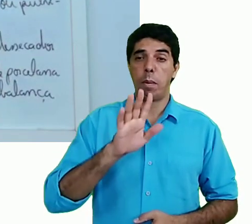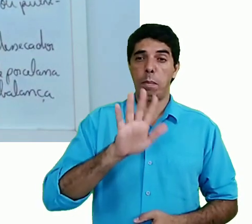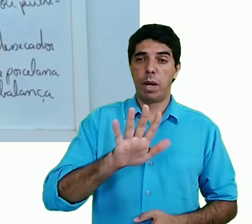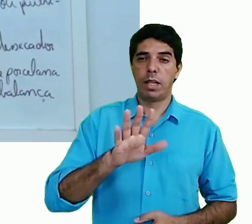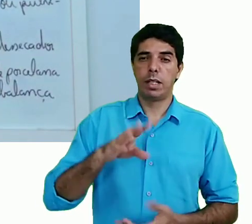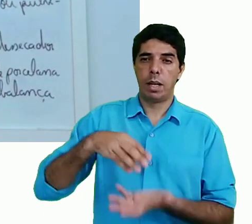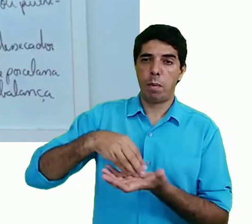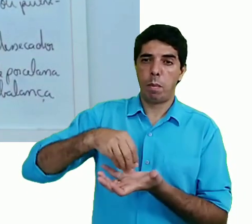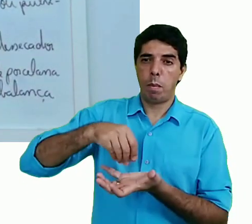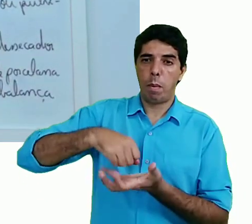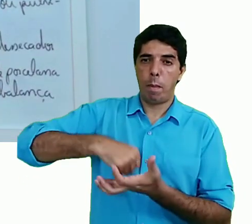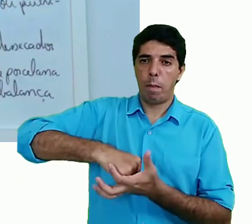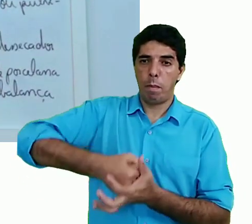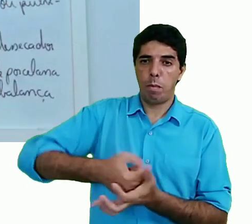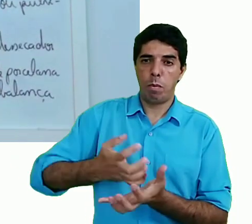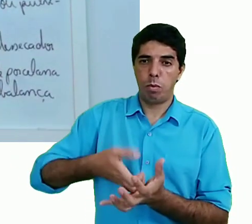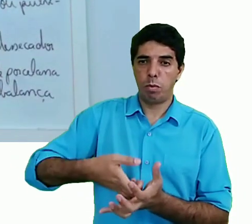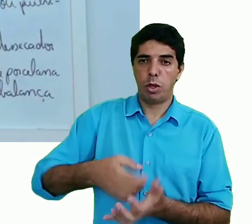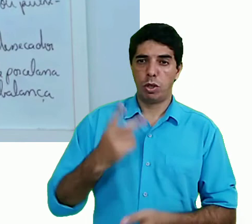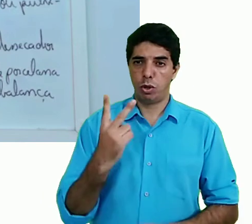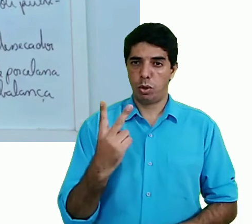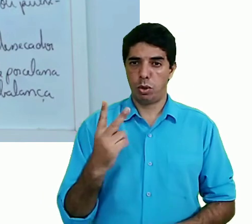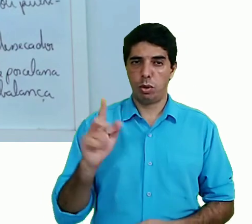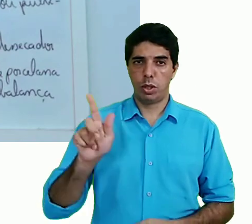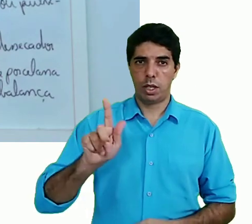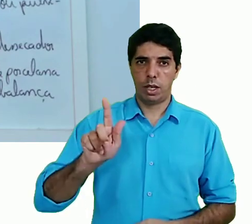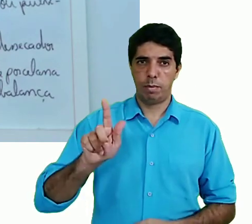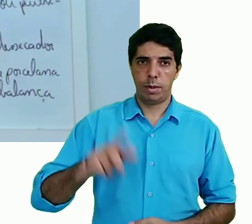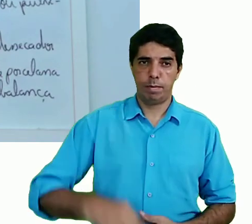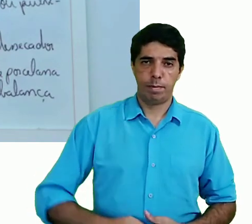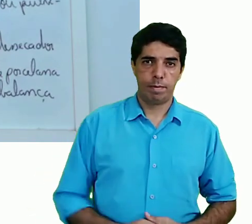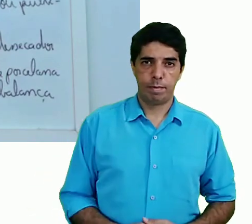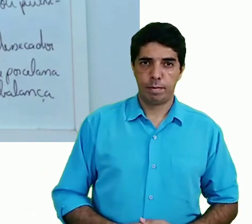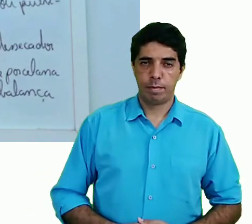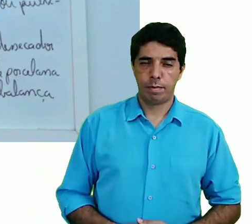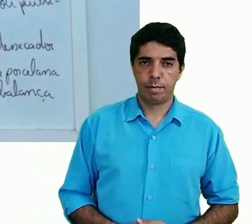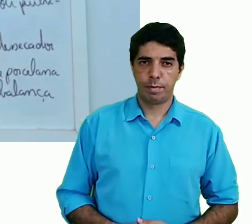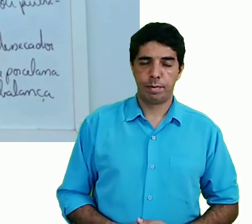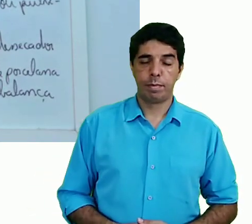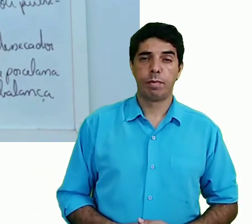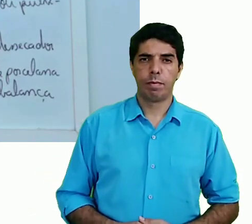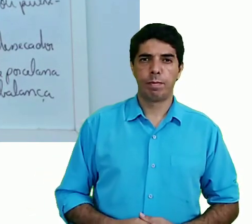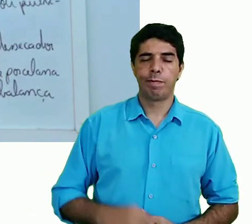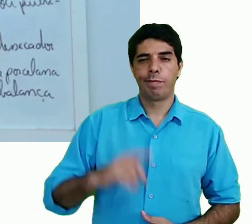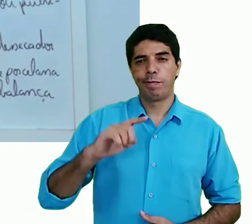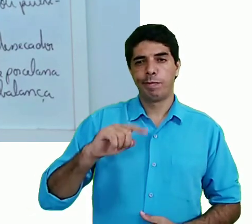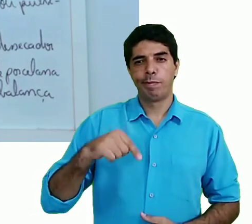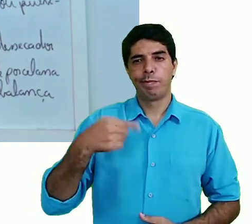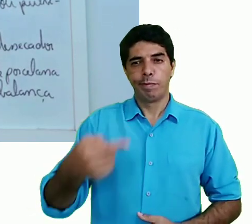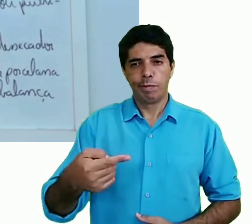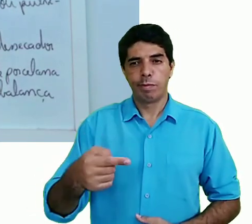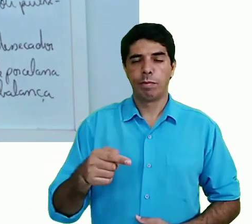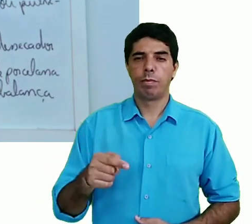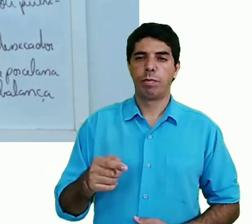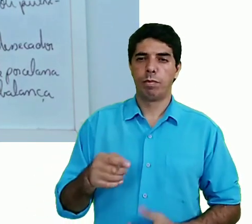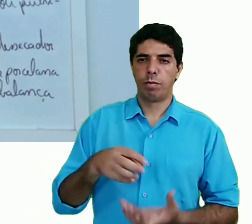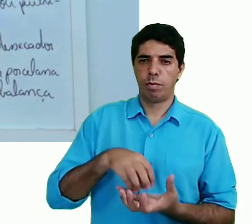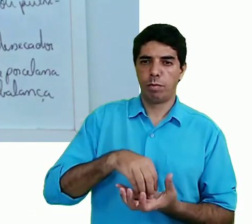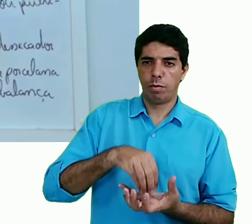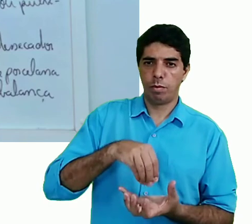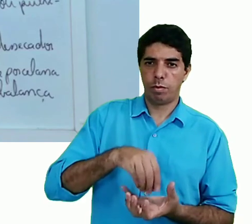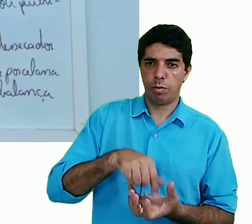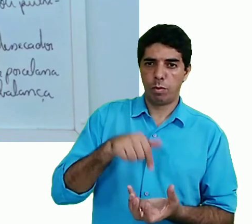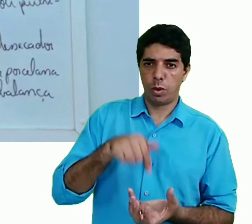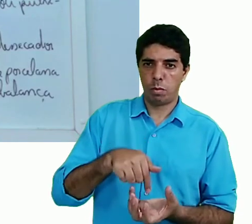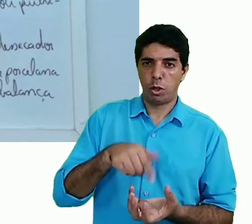ou pulverizada, nós iremos utilizar 2 gramas, tá? E aí depois, iremos colocar a cápsula